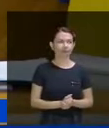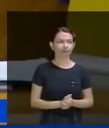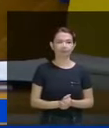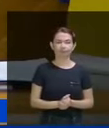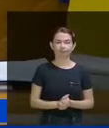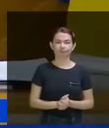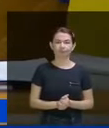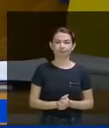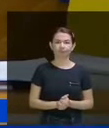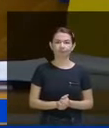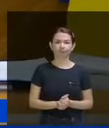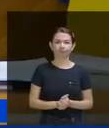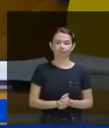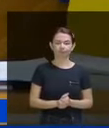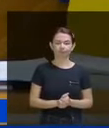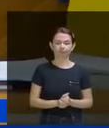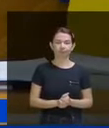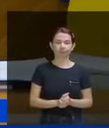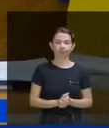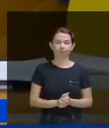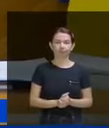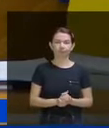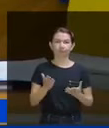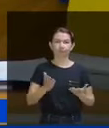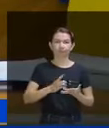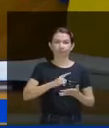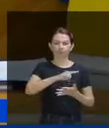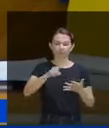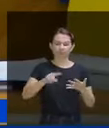Perfeito. Chamo aí, então, em julgamento, o